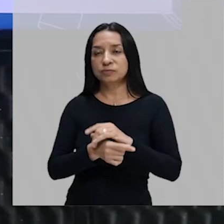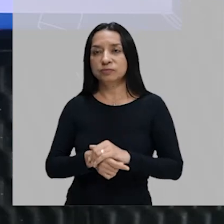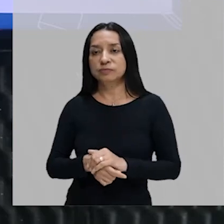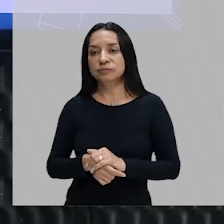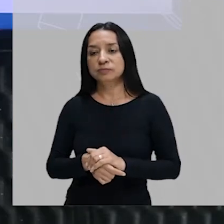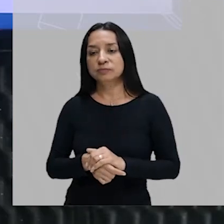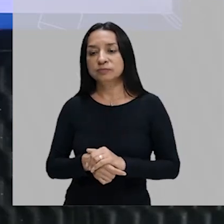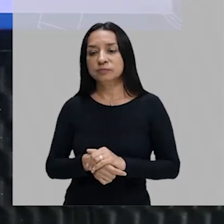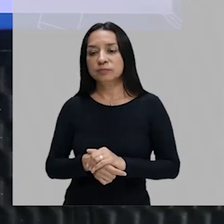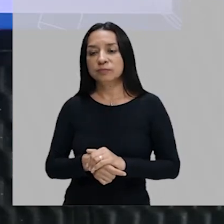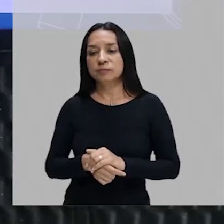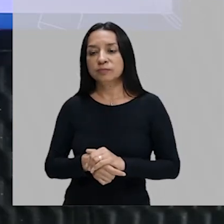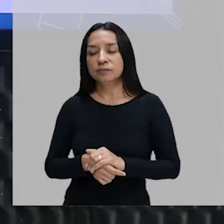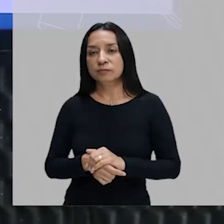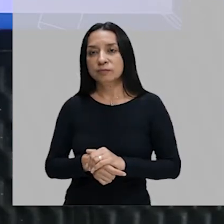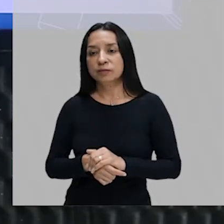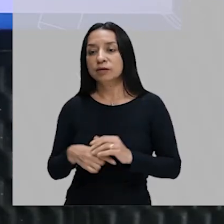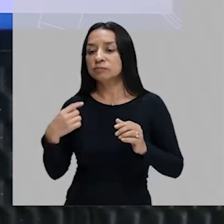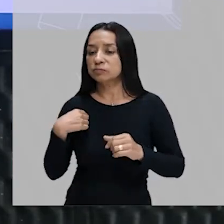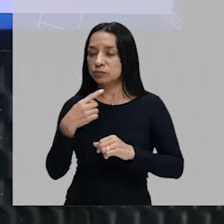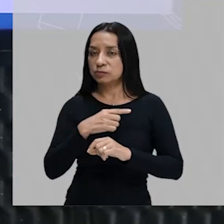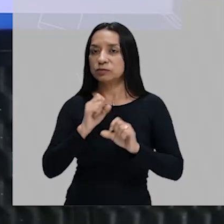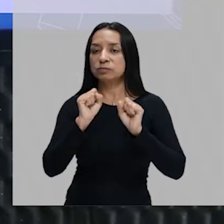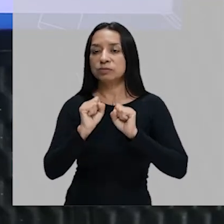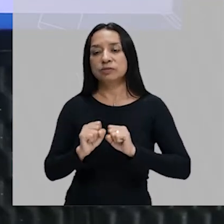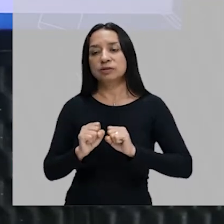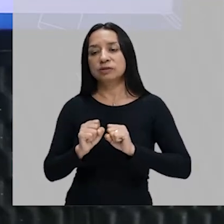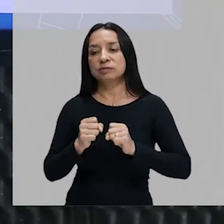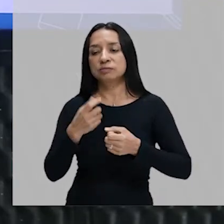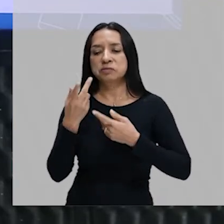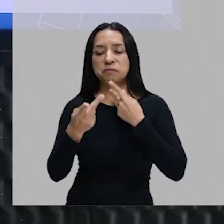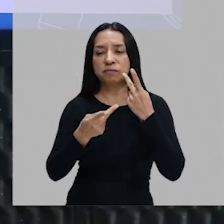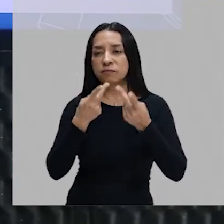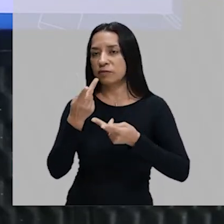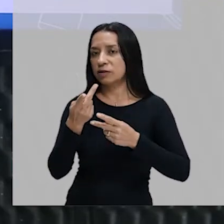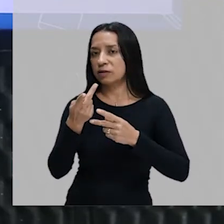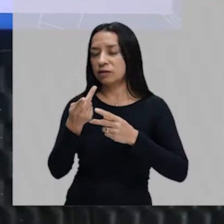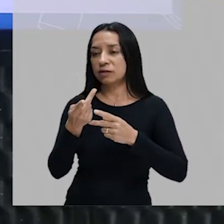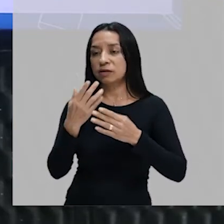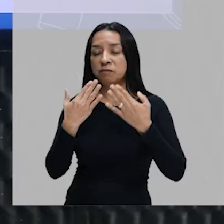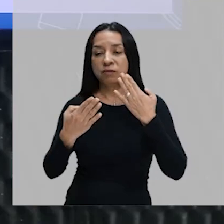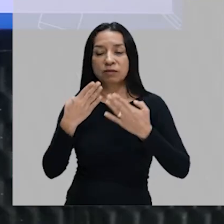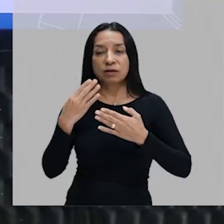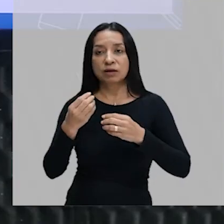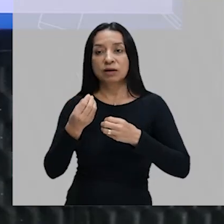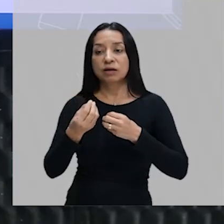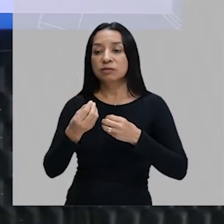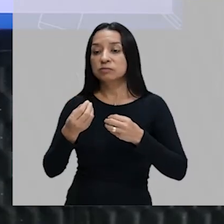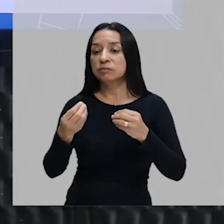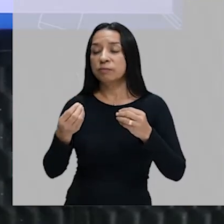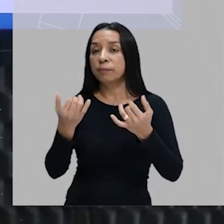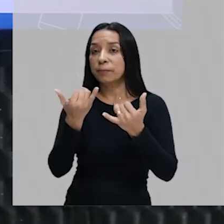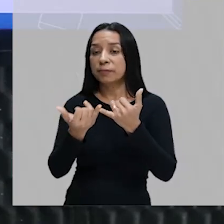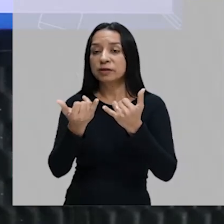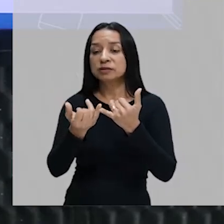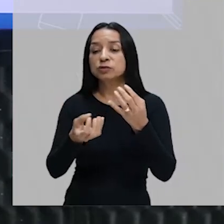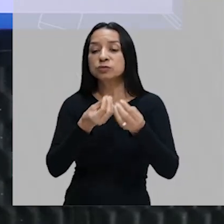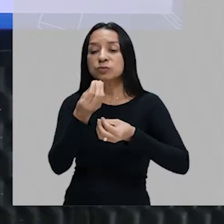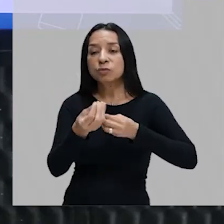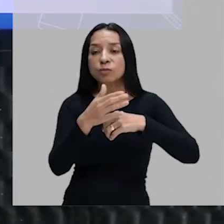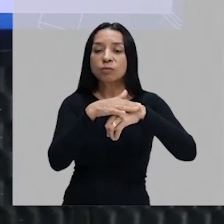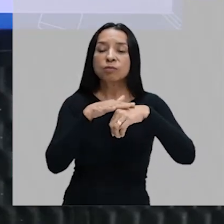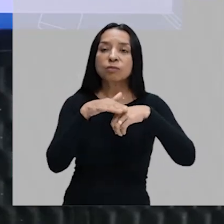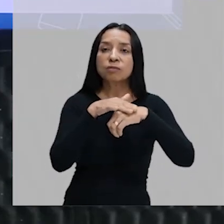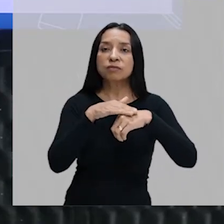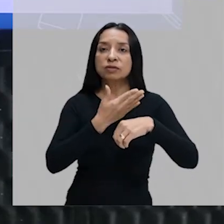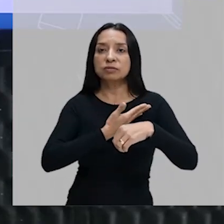né, embora ela seja mais velha, nós podemos falar da mesma forma que a gente fala com coleguinha de sala. E não é bem assim